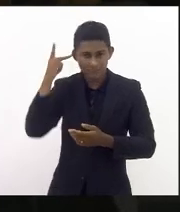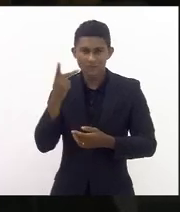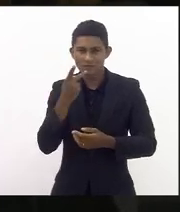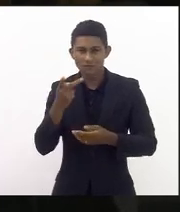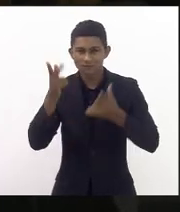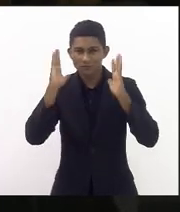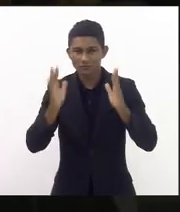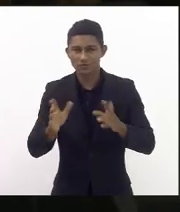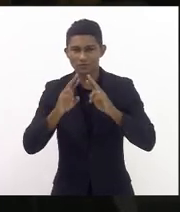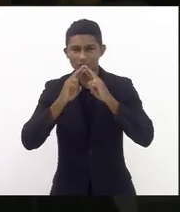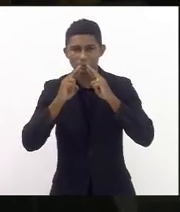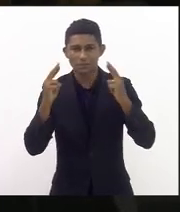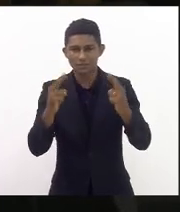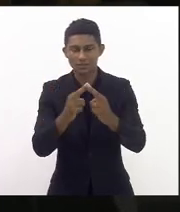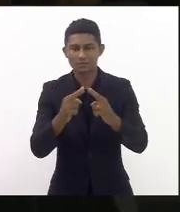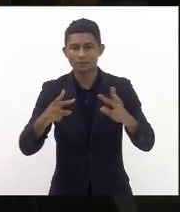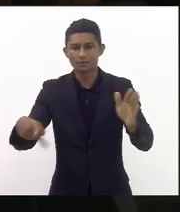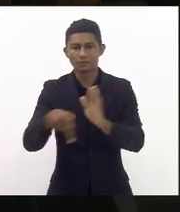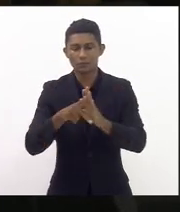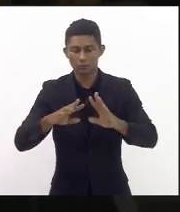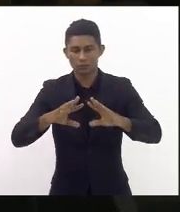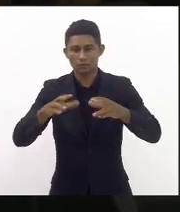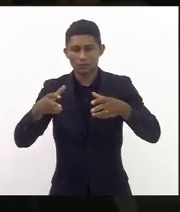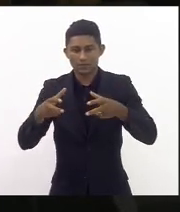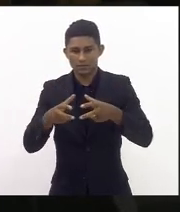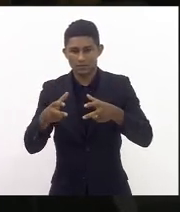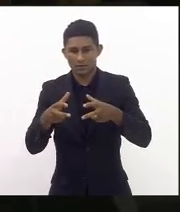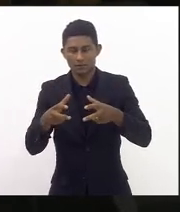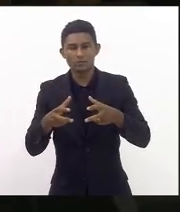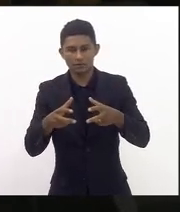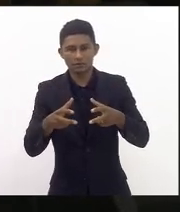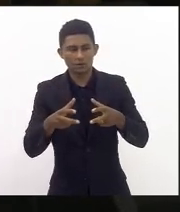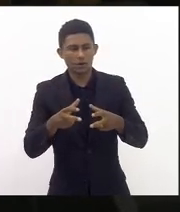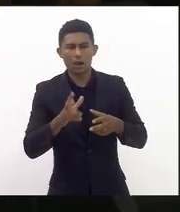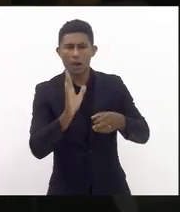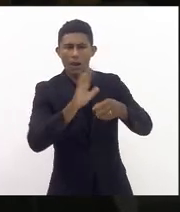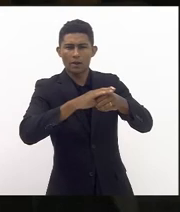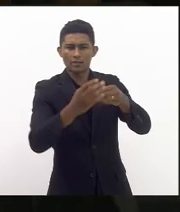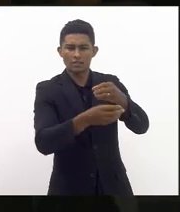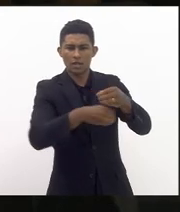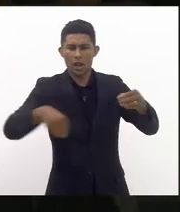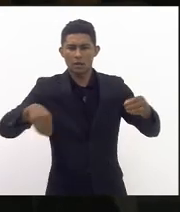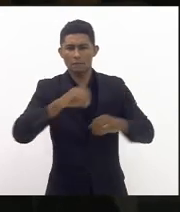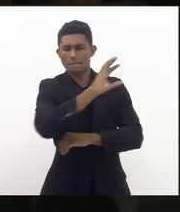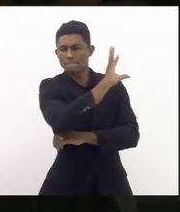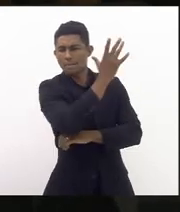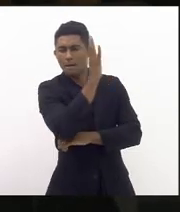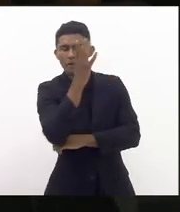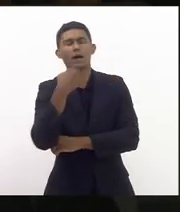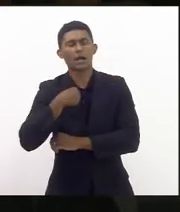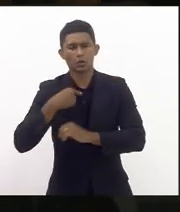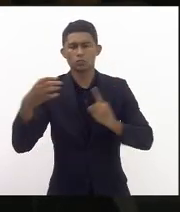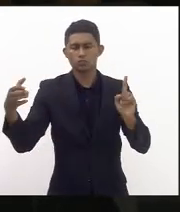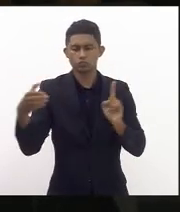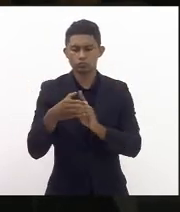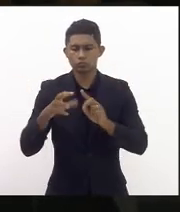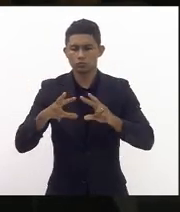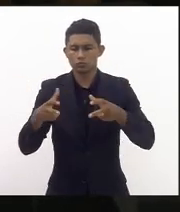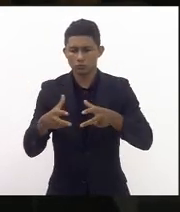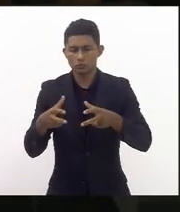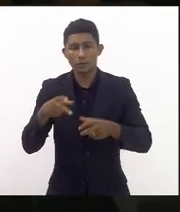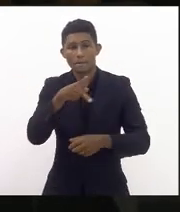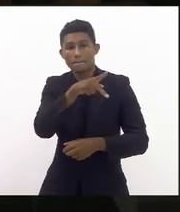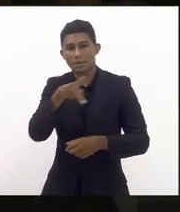Paulo, da Comissão de Saneamento Ambiental, da qual sou membro, presidida tanto a comissão quanto a